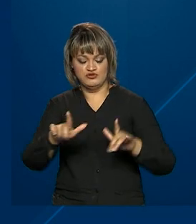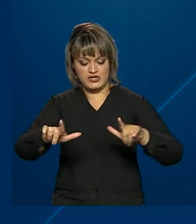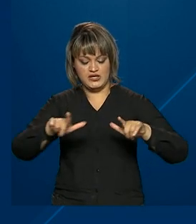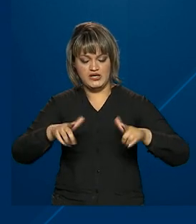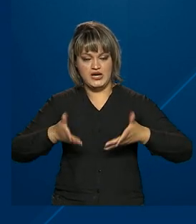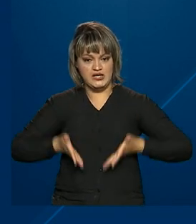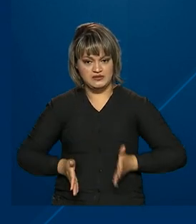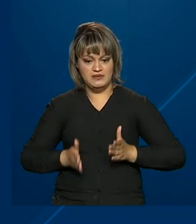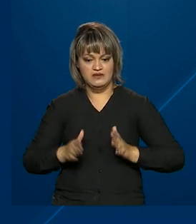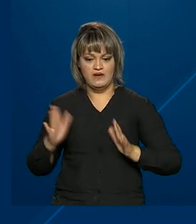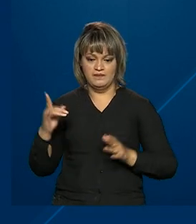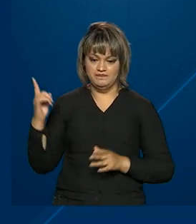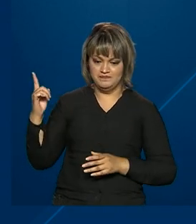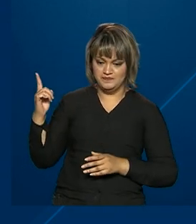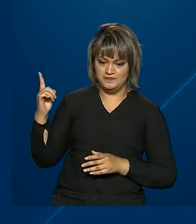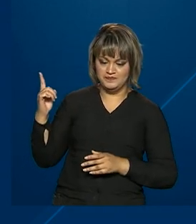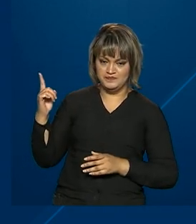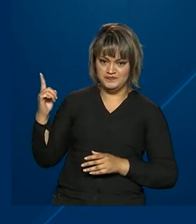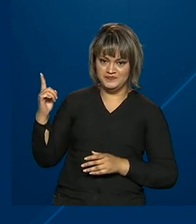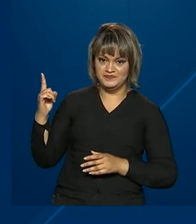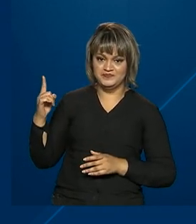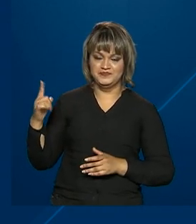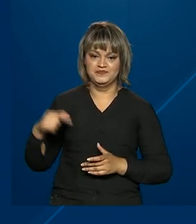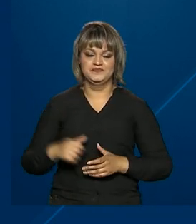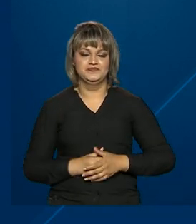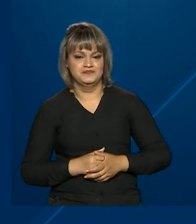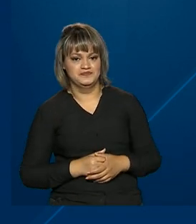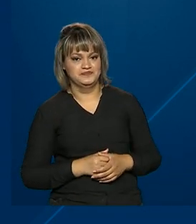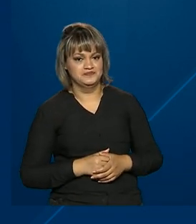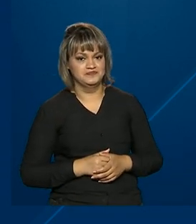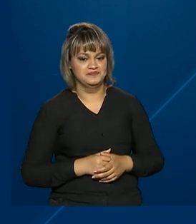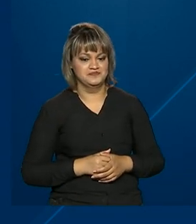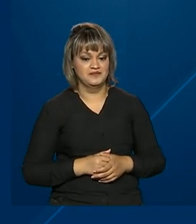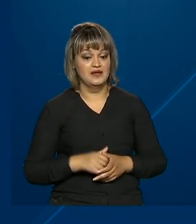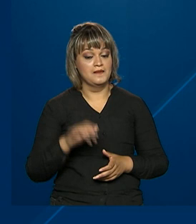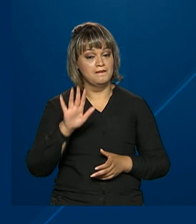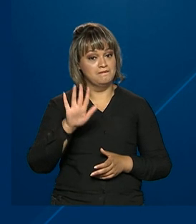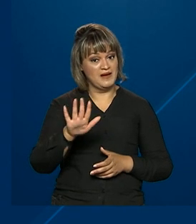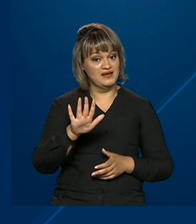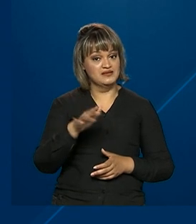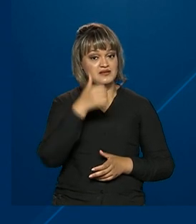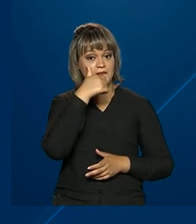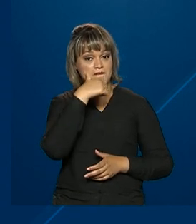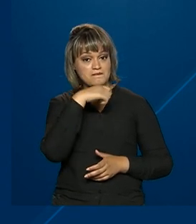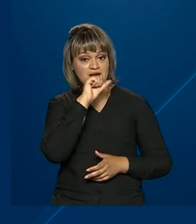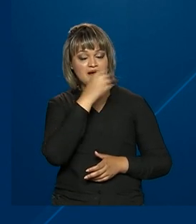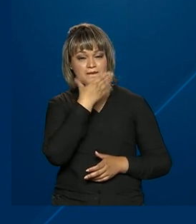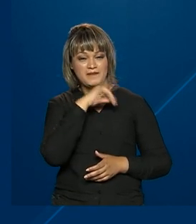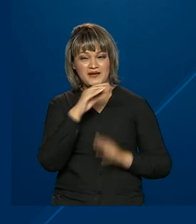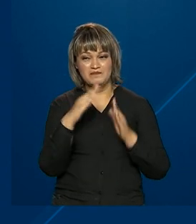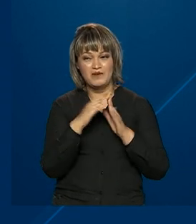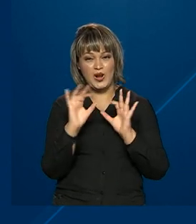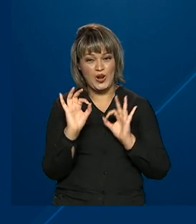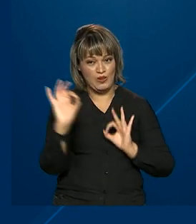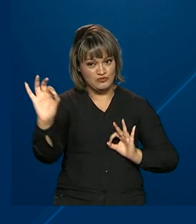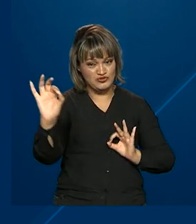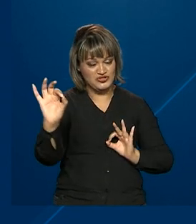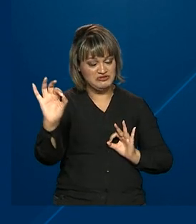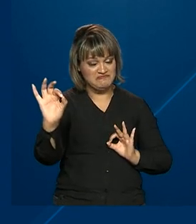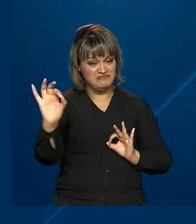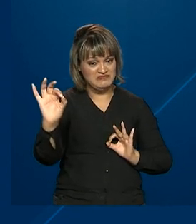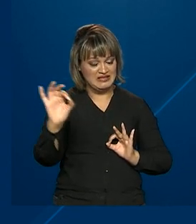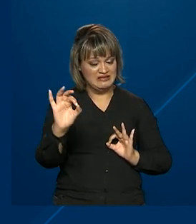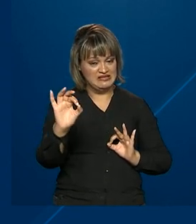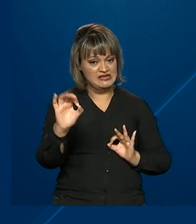nascimento é de 15 dias após o nascimento da criança. Mas os pais que moram a mais de 30 quilômetros